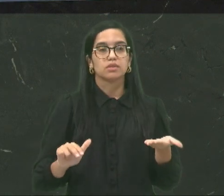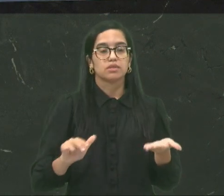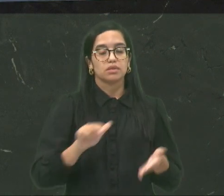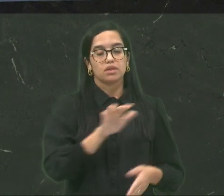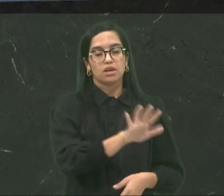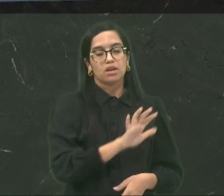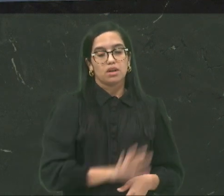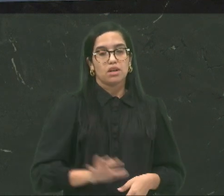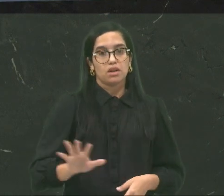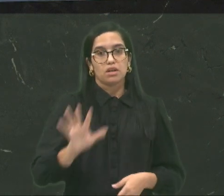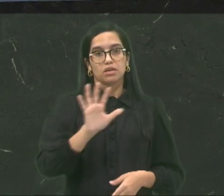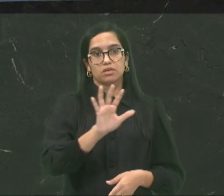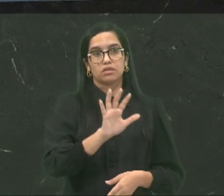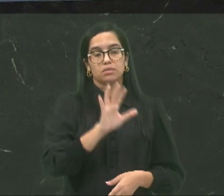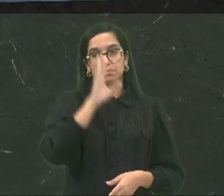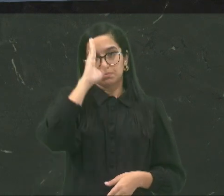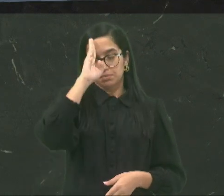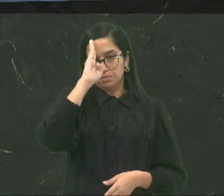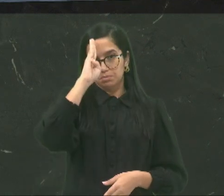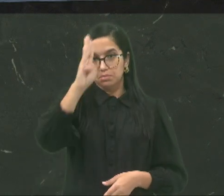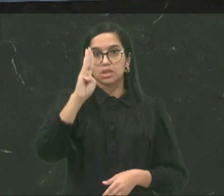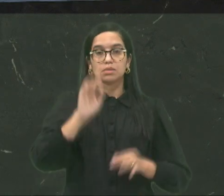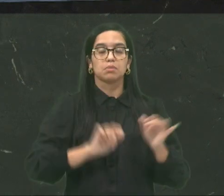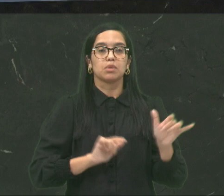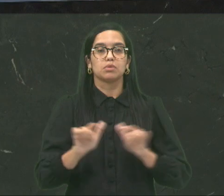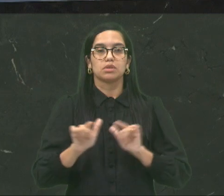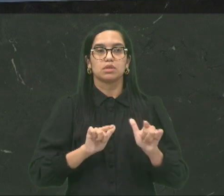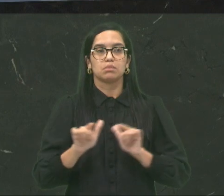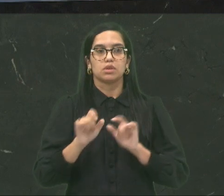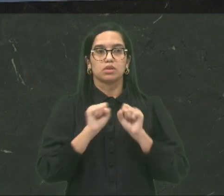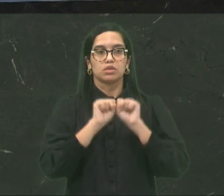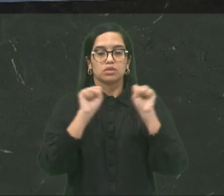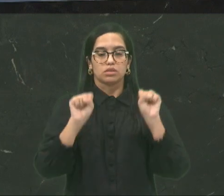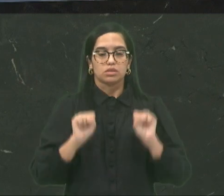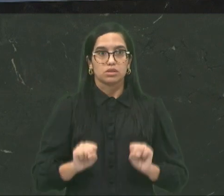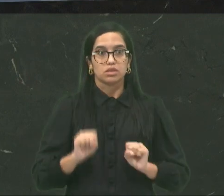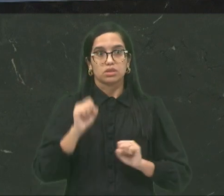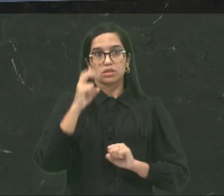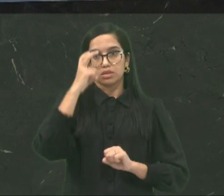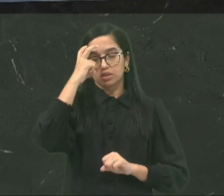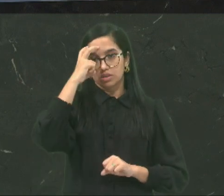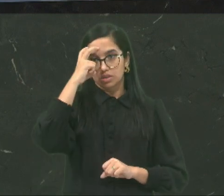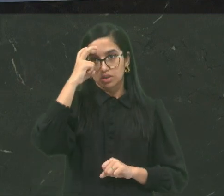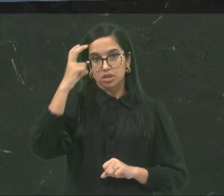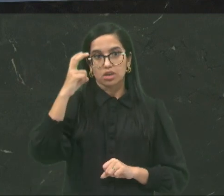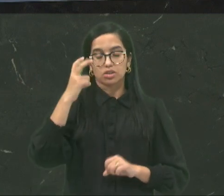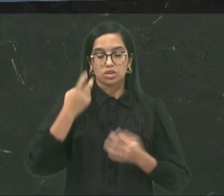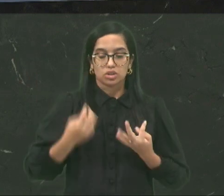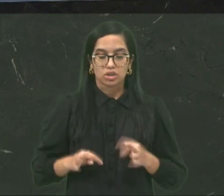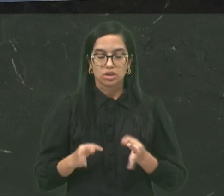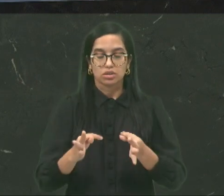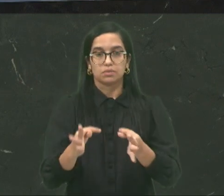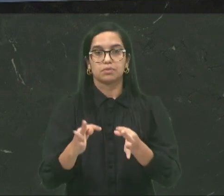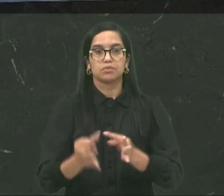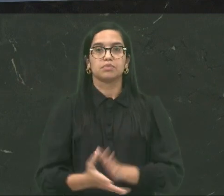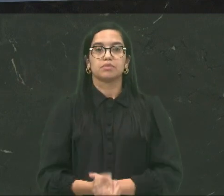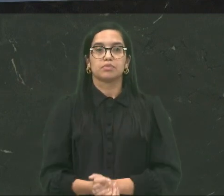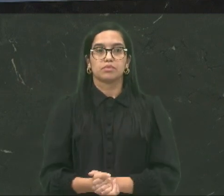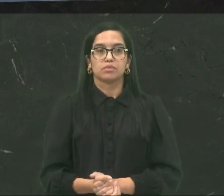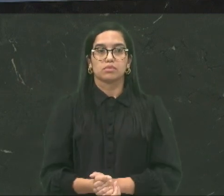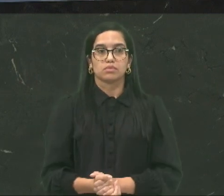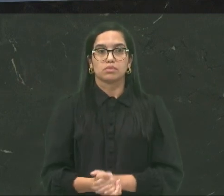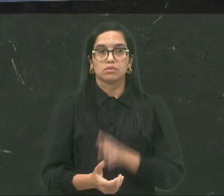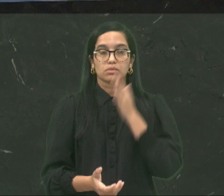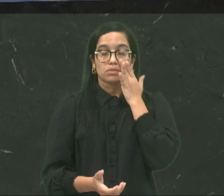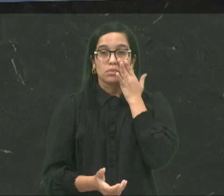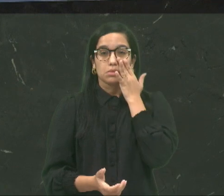setores como principal atuação nos sistemas de inteligência de dados. Nossa presença em